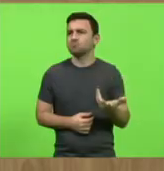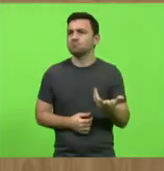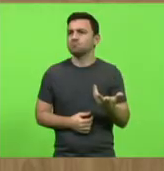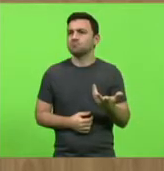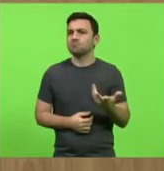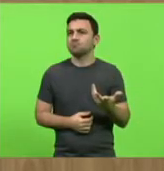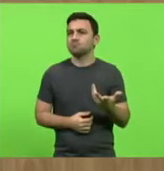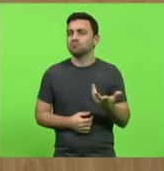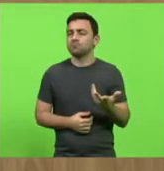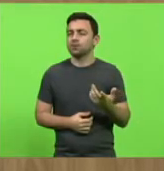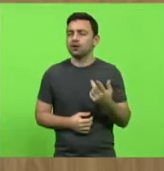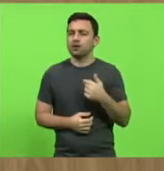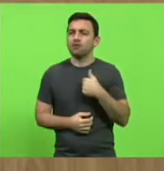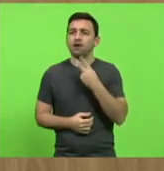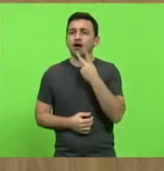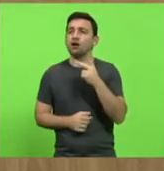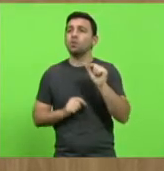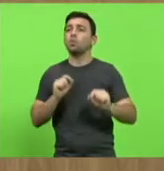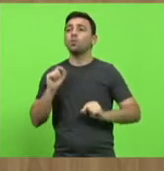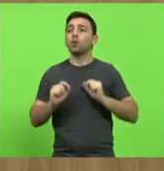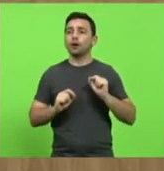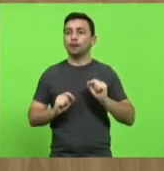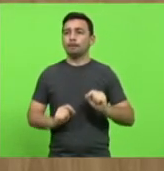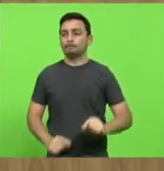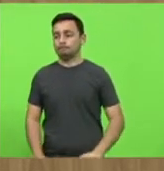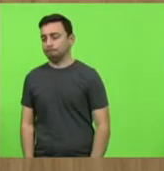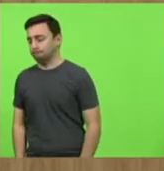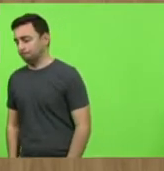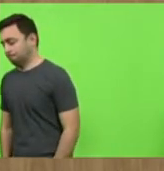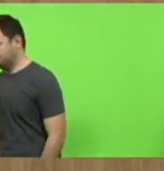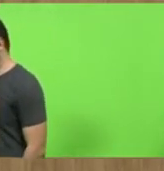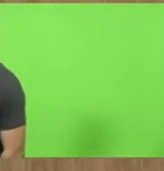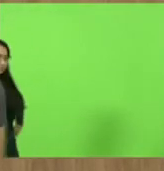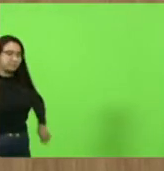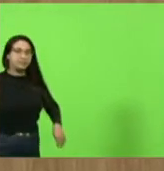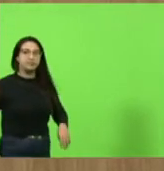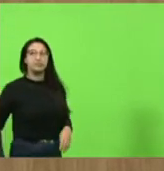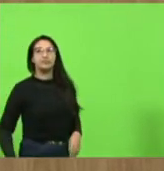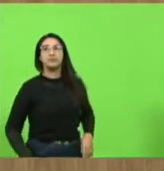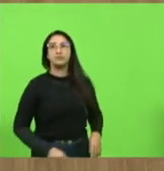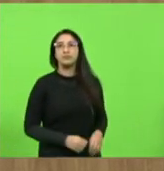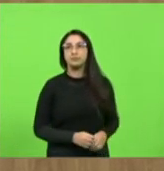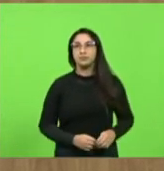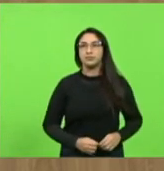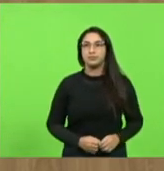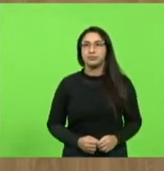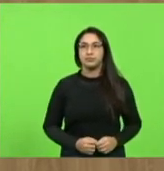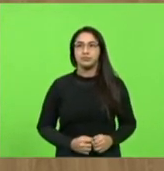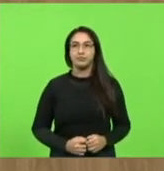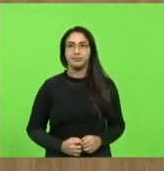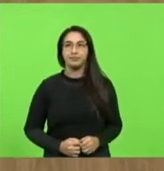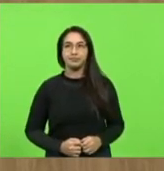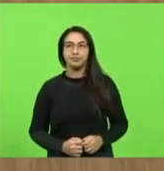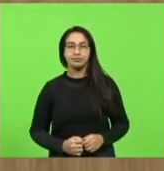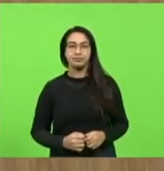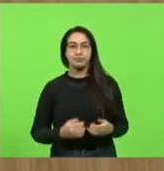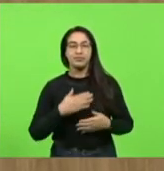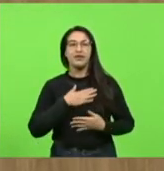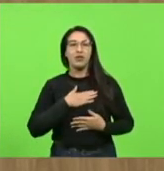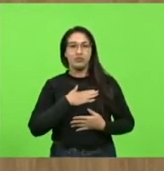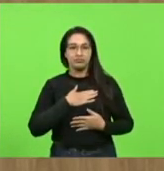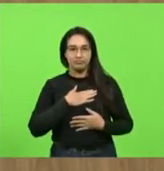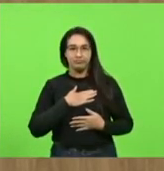estou falando aqui na tribuna, deputado José Milton Schaefer, que é tão entusiasta também na questão dos hospitais filantrópicos, de